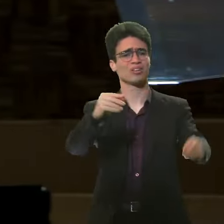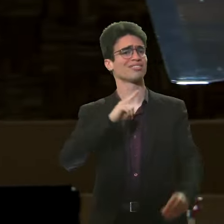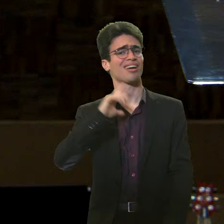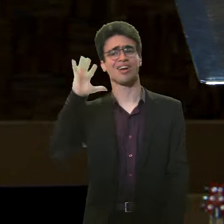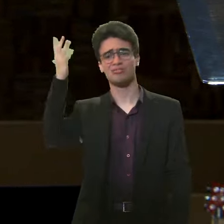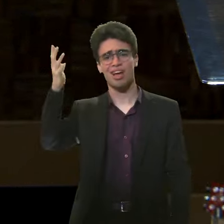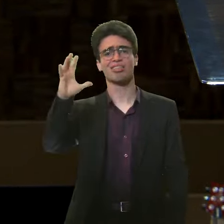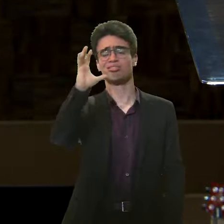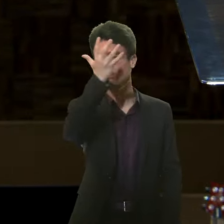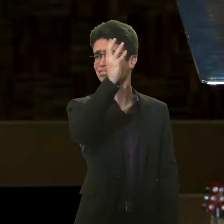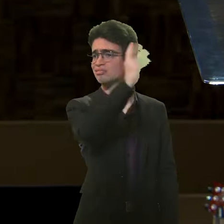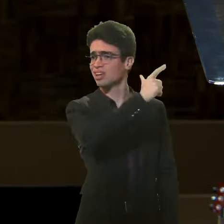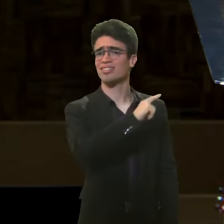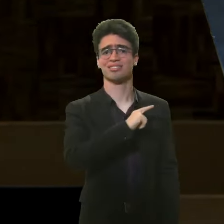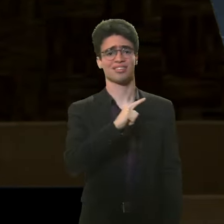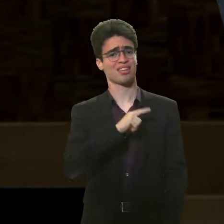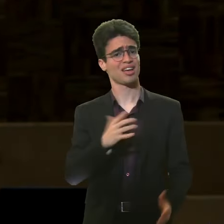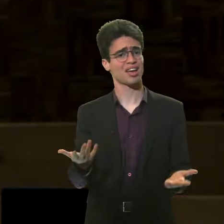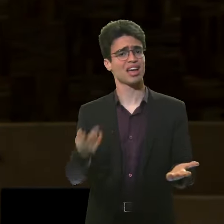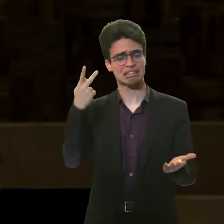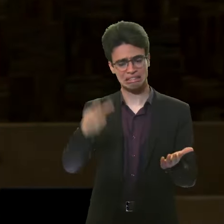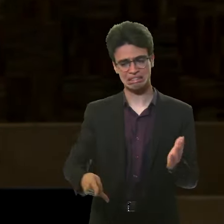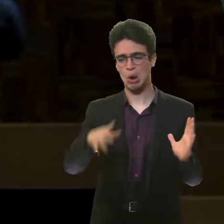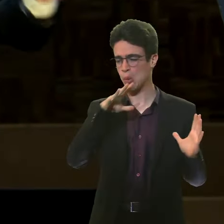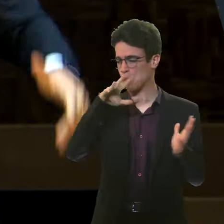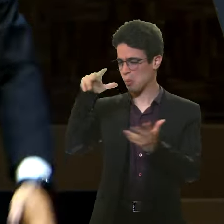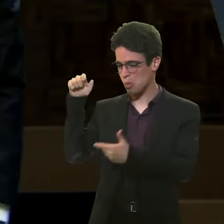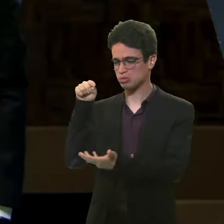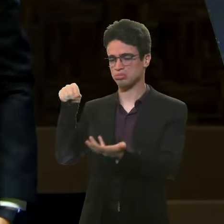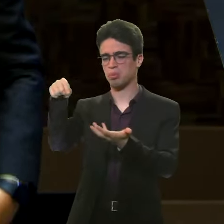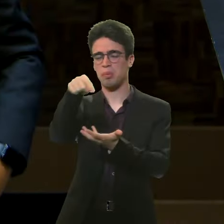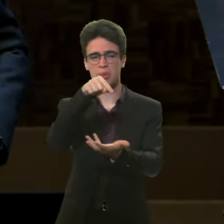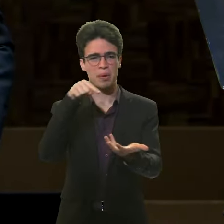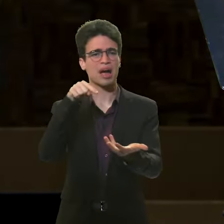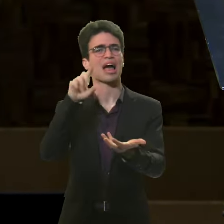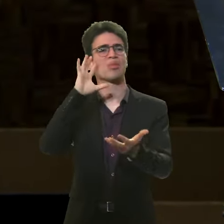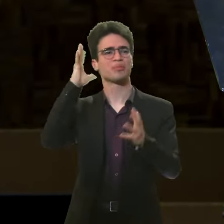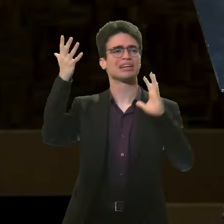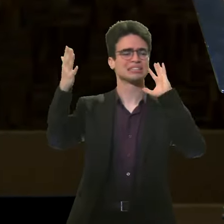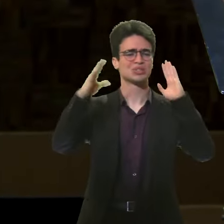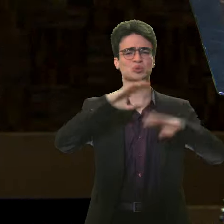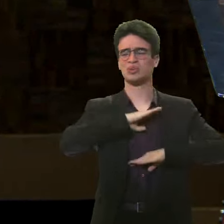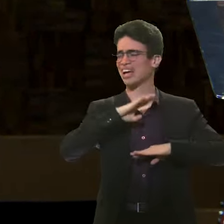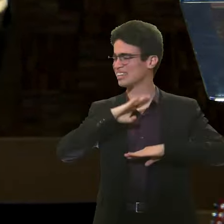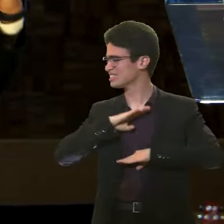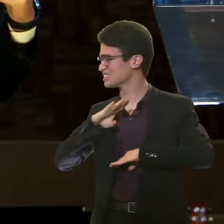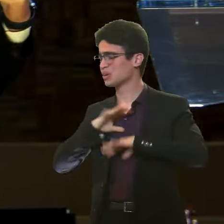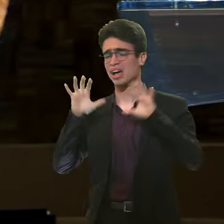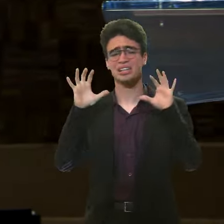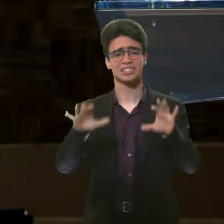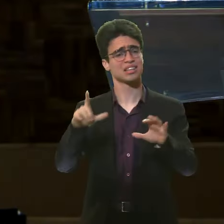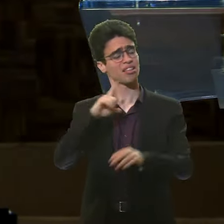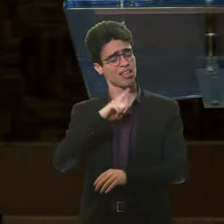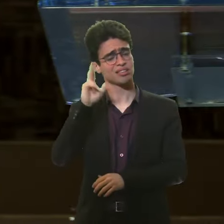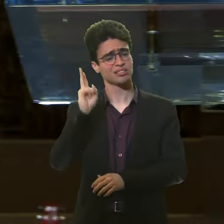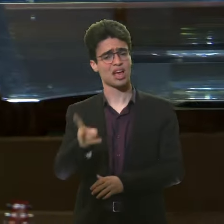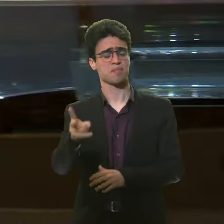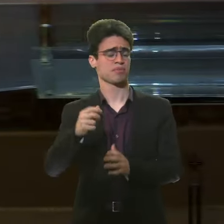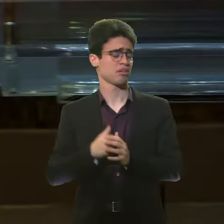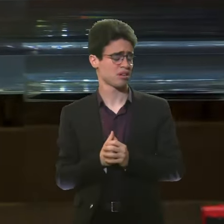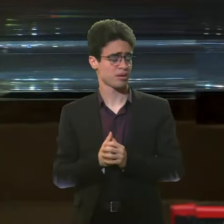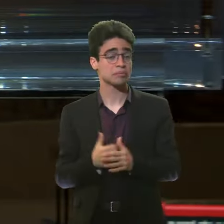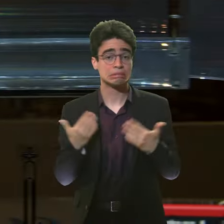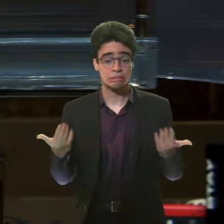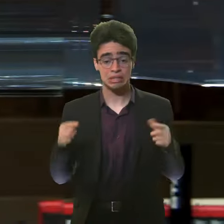comum na nossa condição, nesse mundo, nessa vida, passarmos por momentos assim, e nesses momentos nós